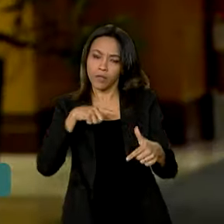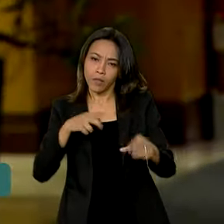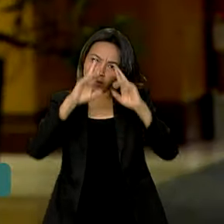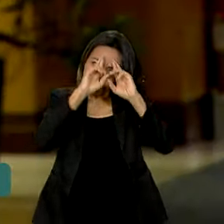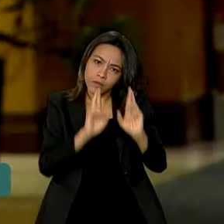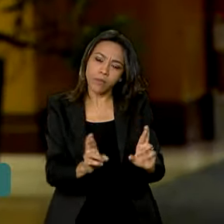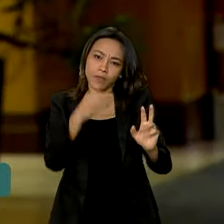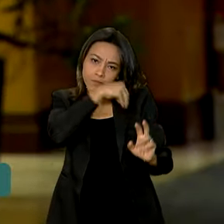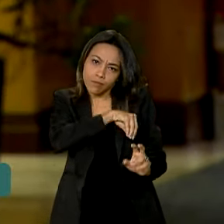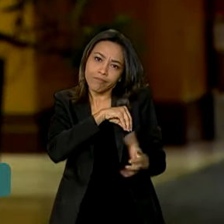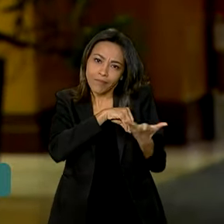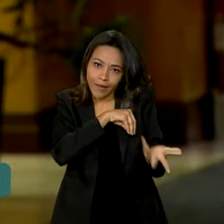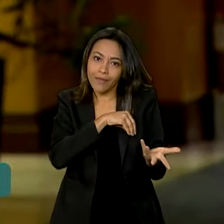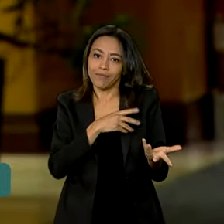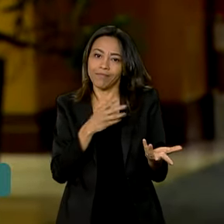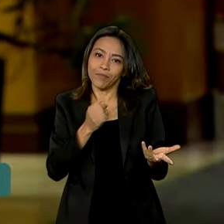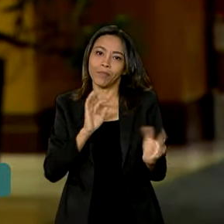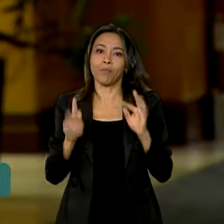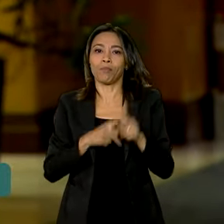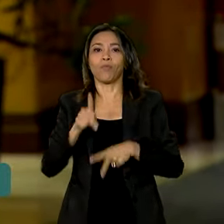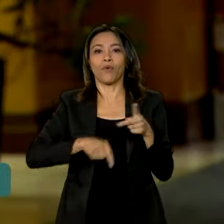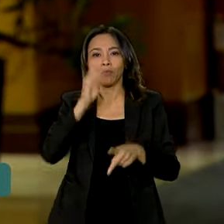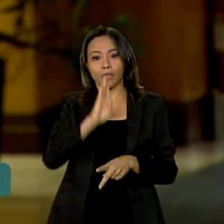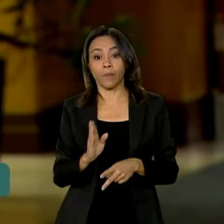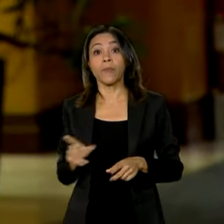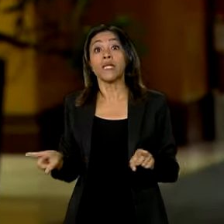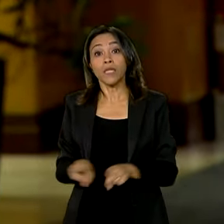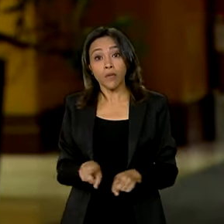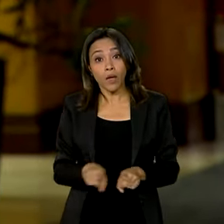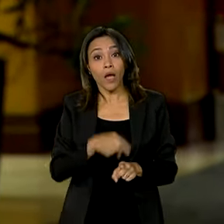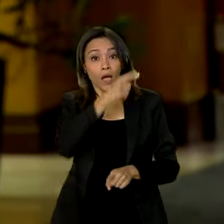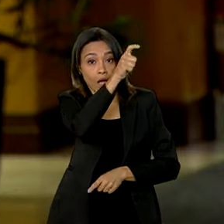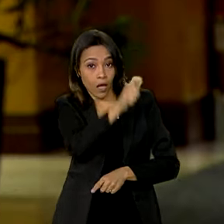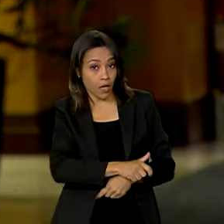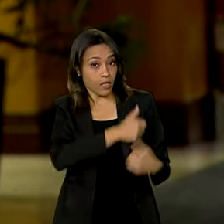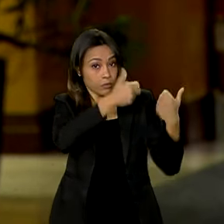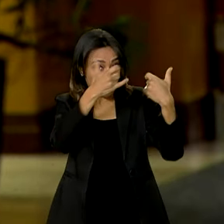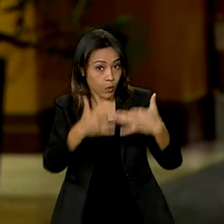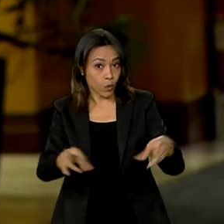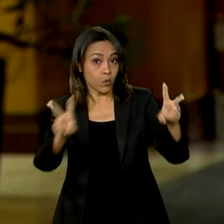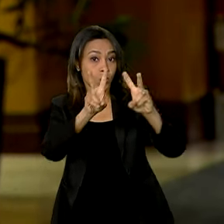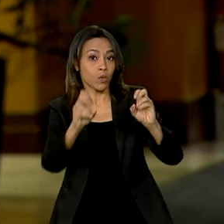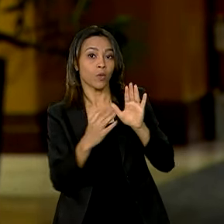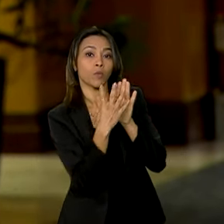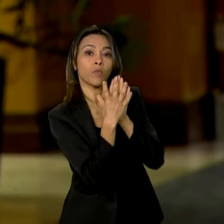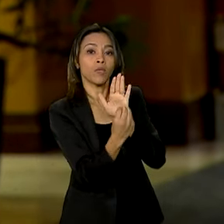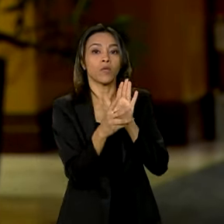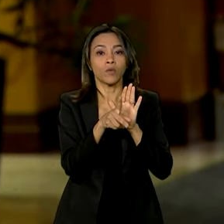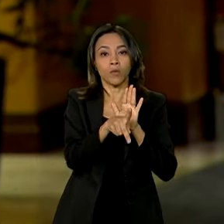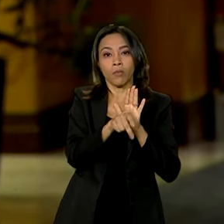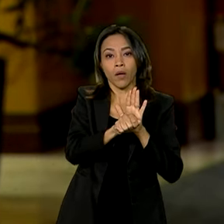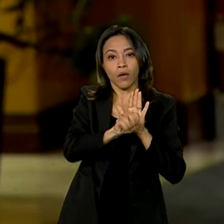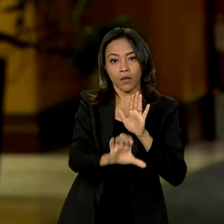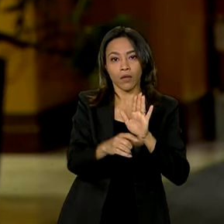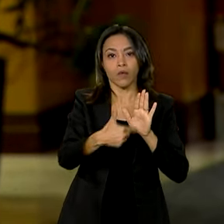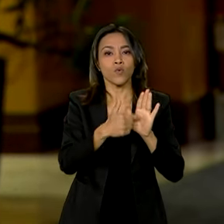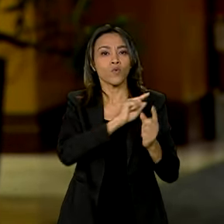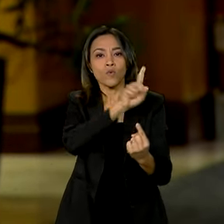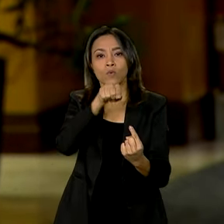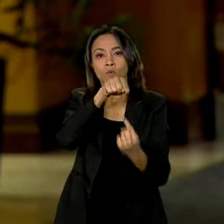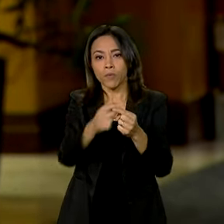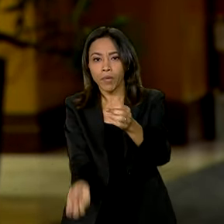O ministro falou também sobre o PAC, sobre a importância do programa para a geração de emprego e